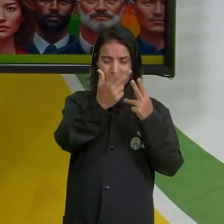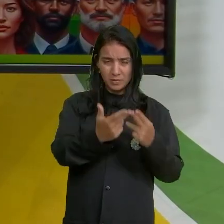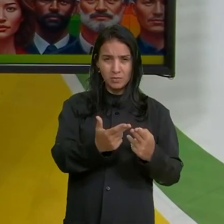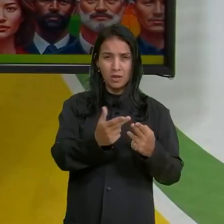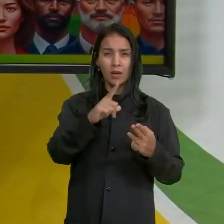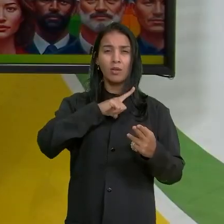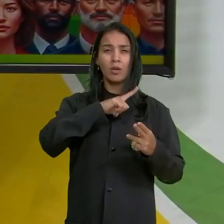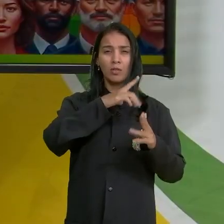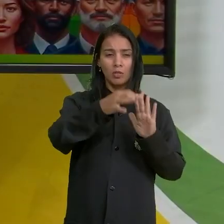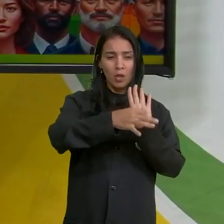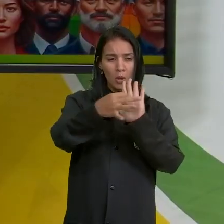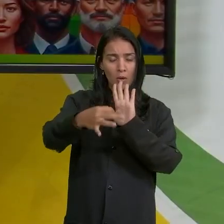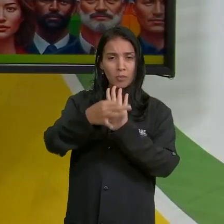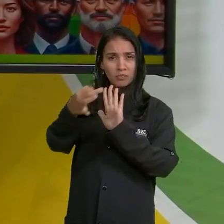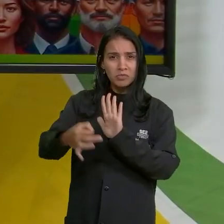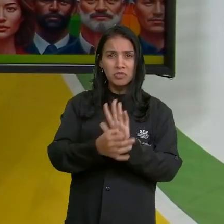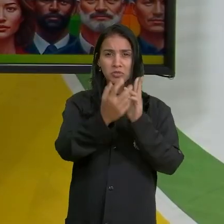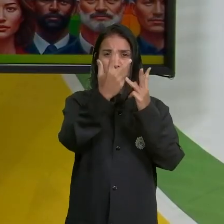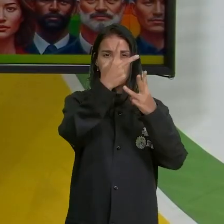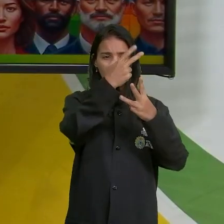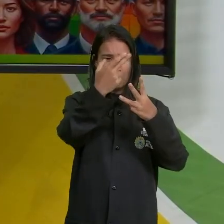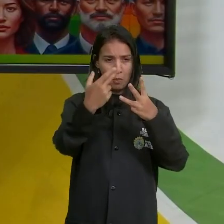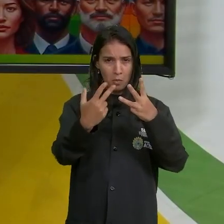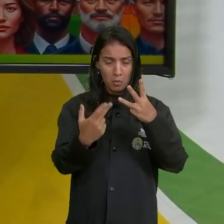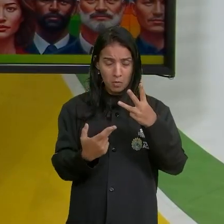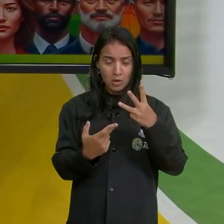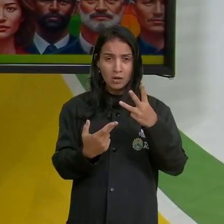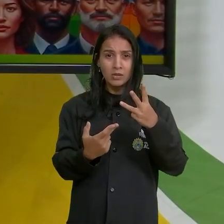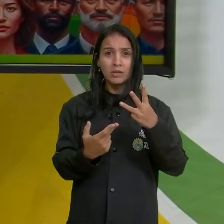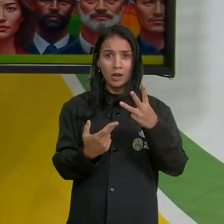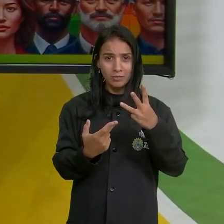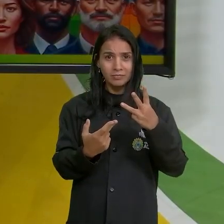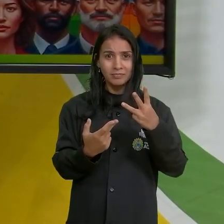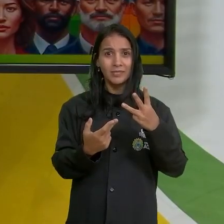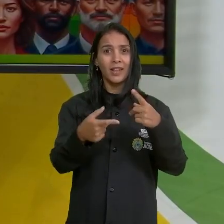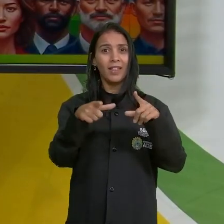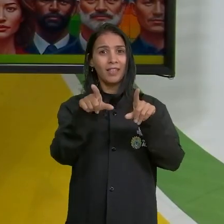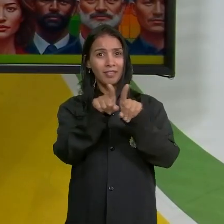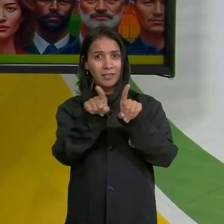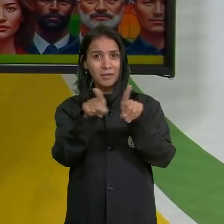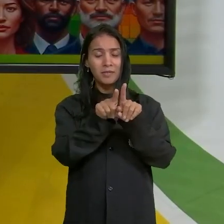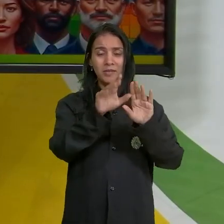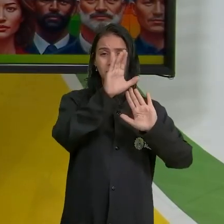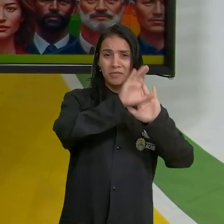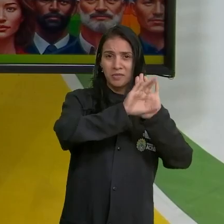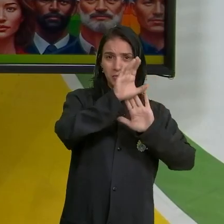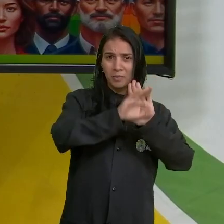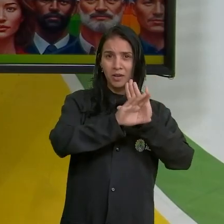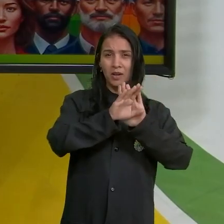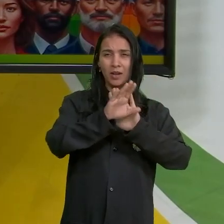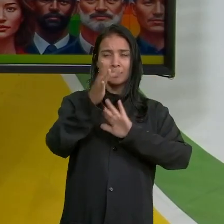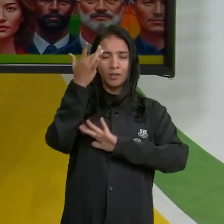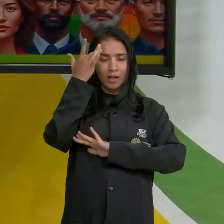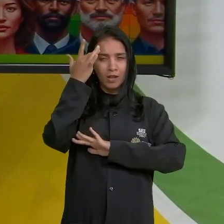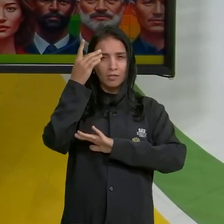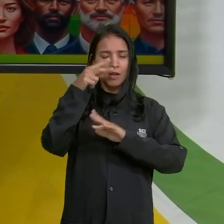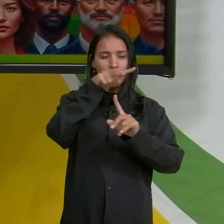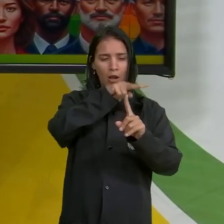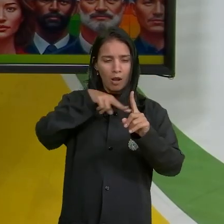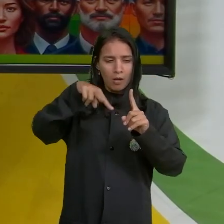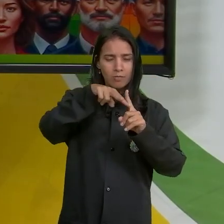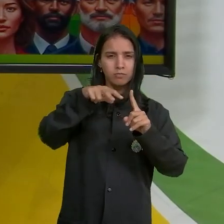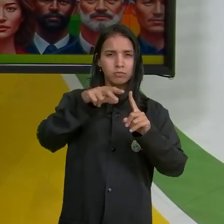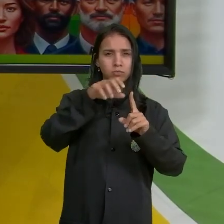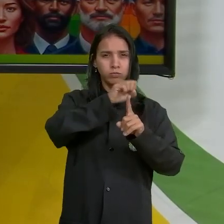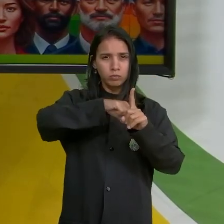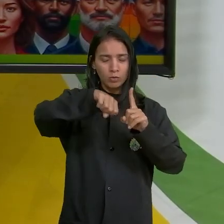têm a mesma leitura, o mesmo entendimento, a mesma concepção a respeito da realidade? A resposta